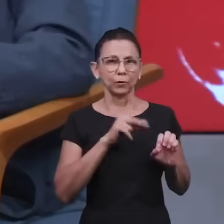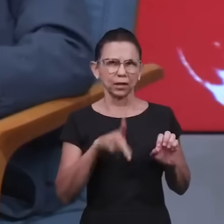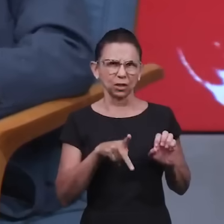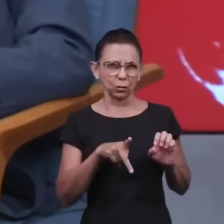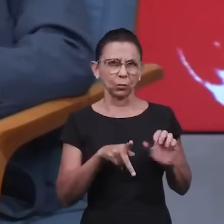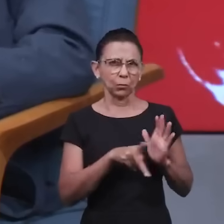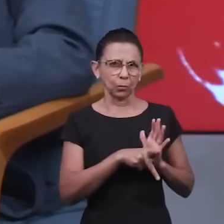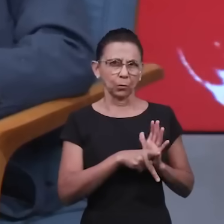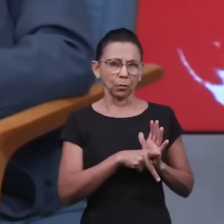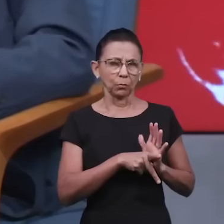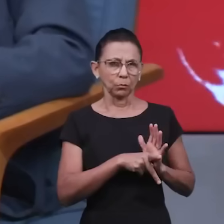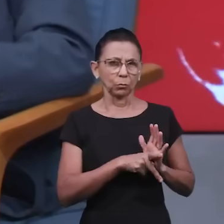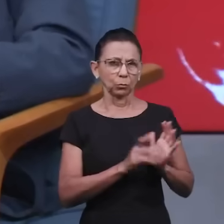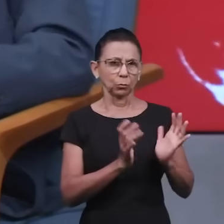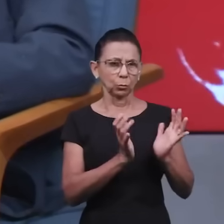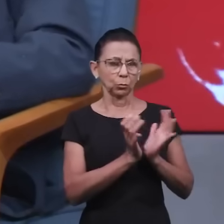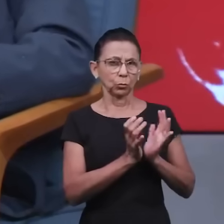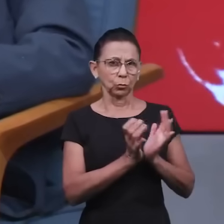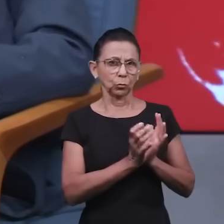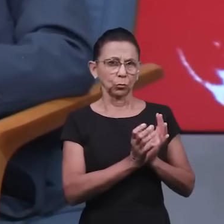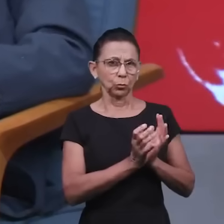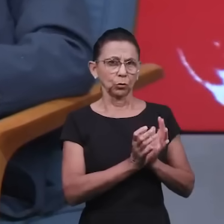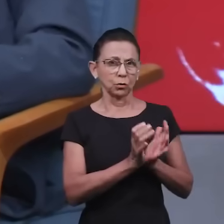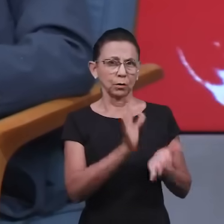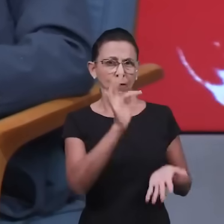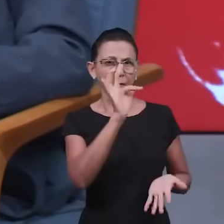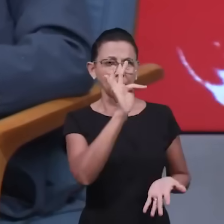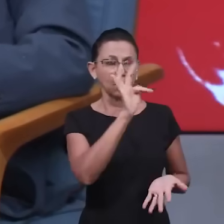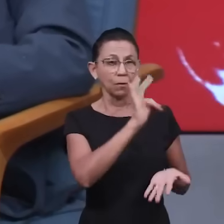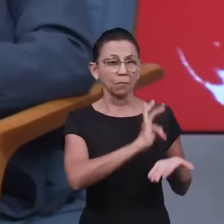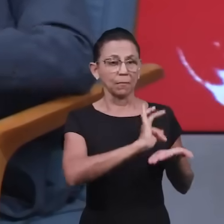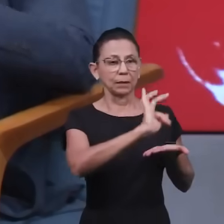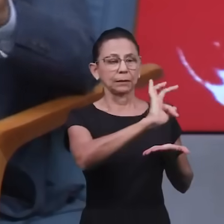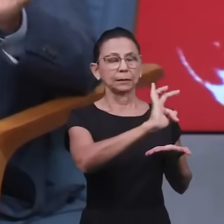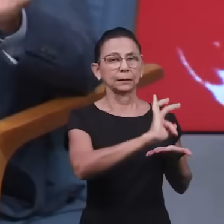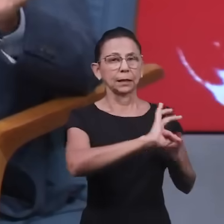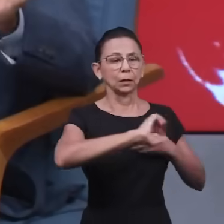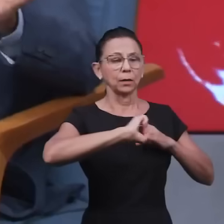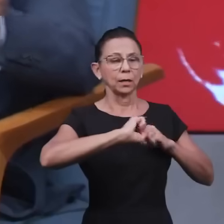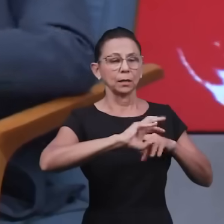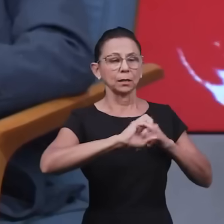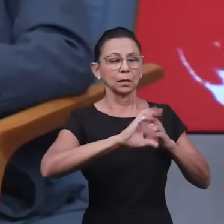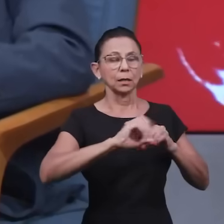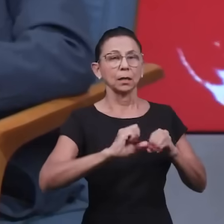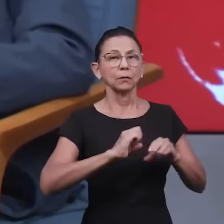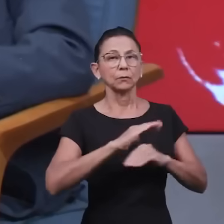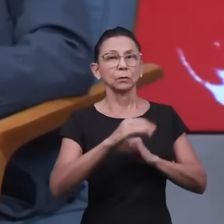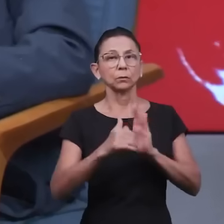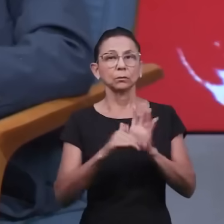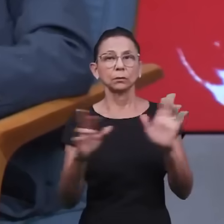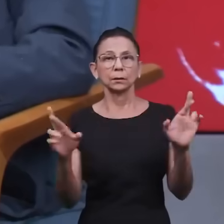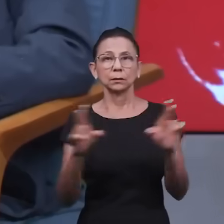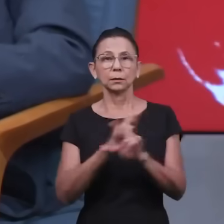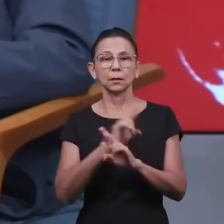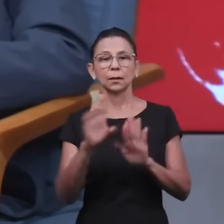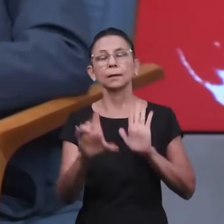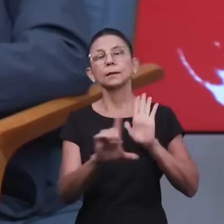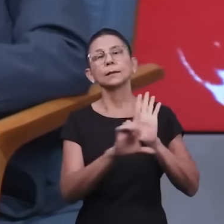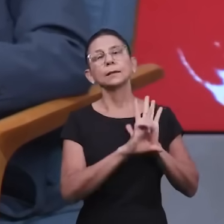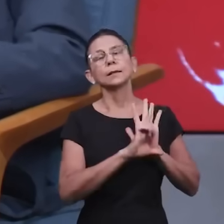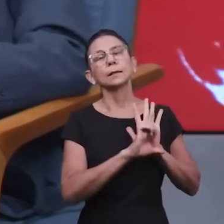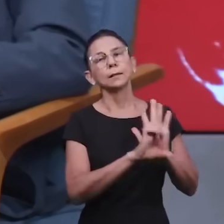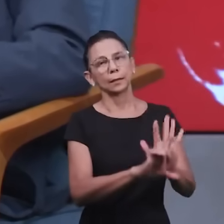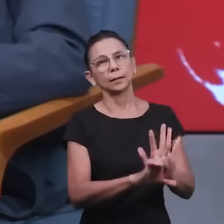na elaboração de toda a doutrina baseado, né, na lei e nos profetas, daquilo que eles